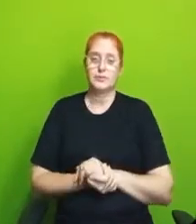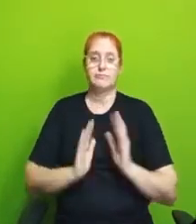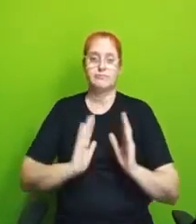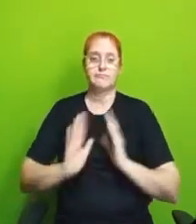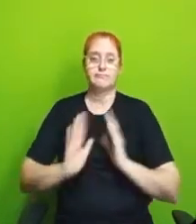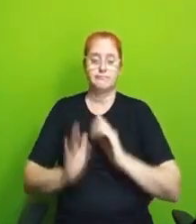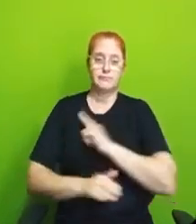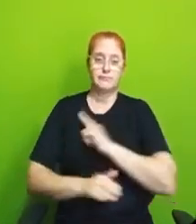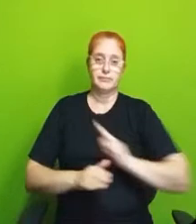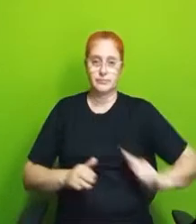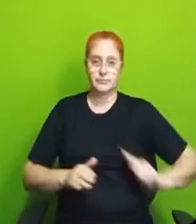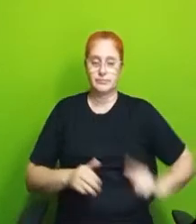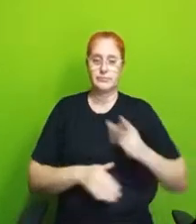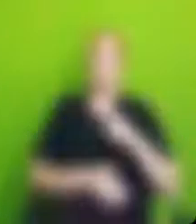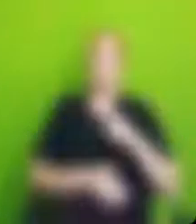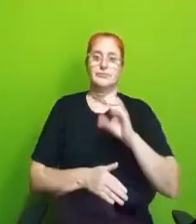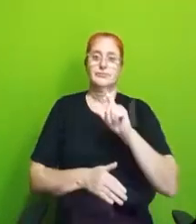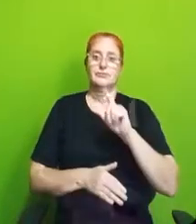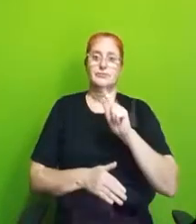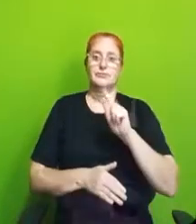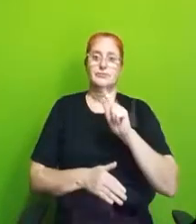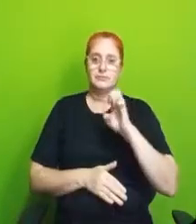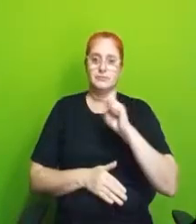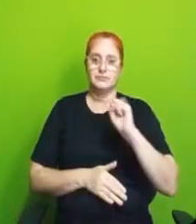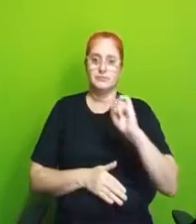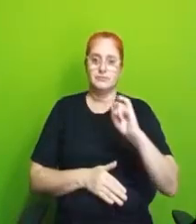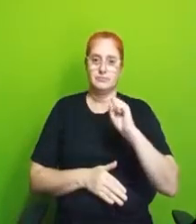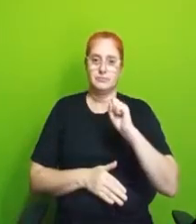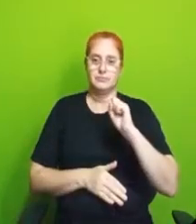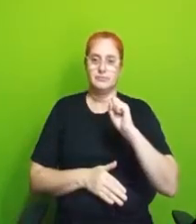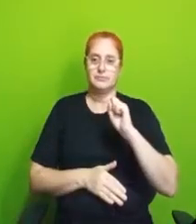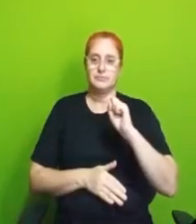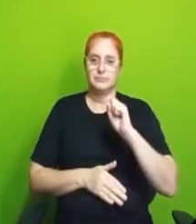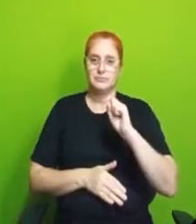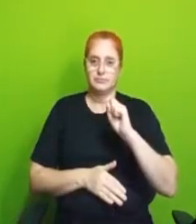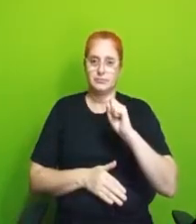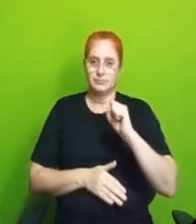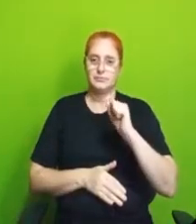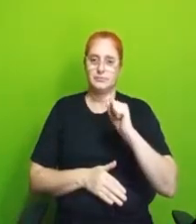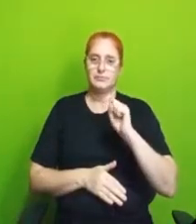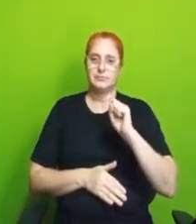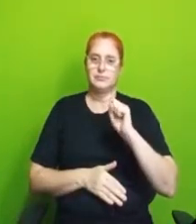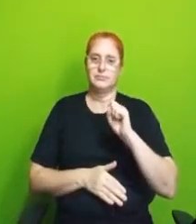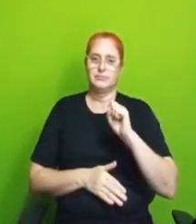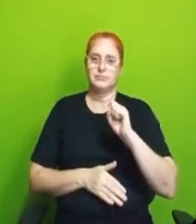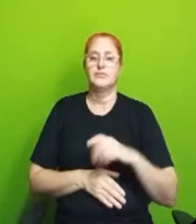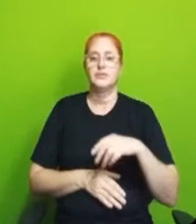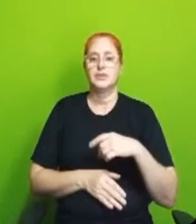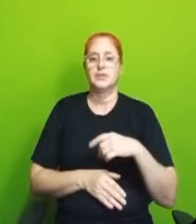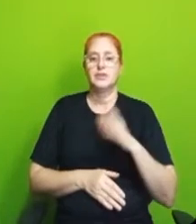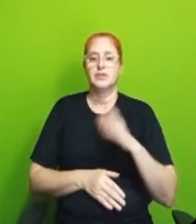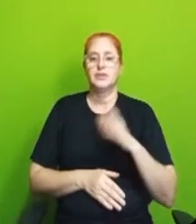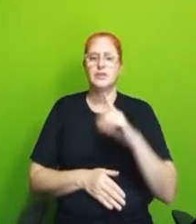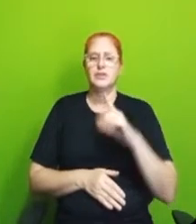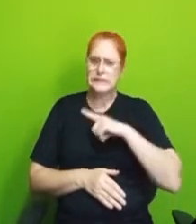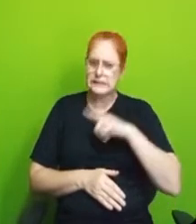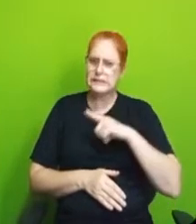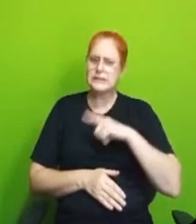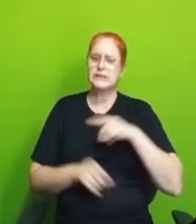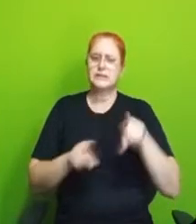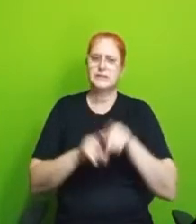progressistas, a gente identificava que essas políticas se baseavam muito fortemente na reprodução da divisão